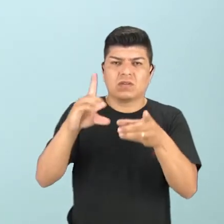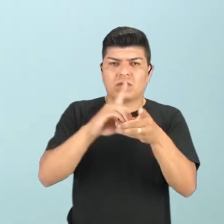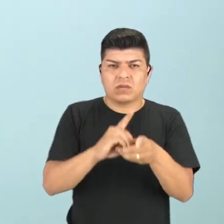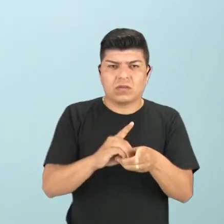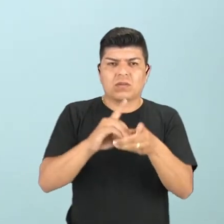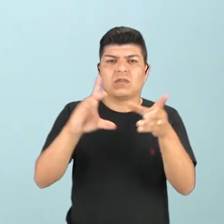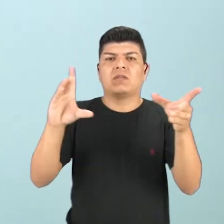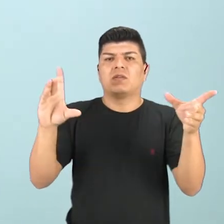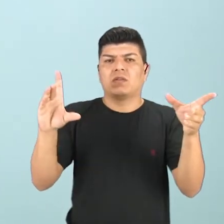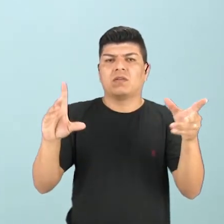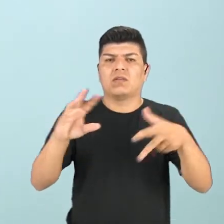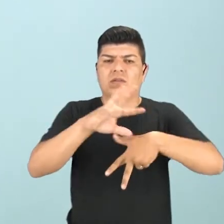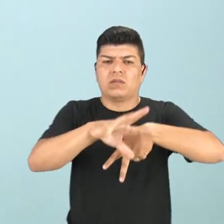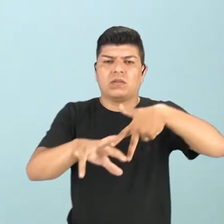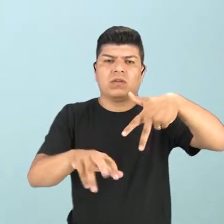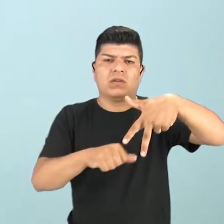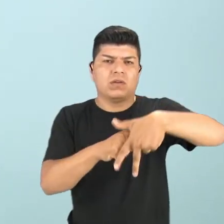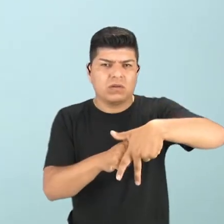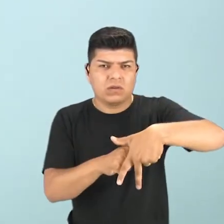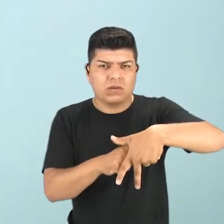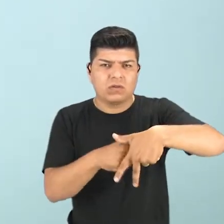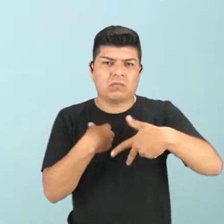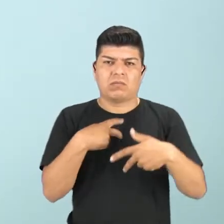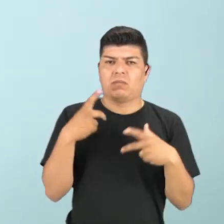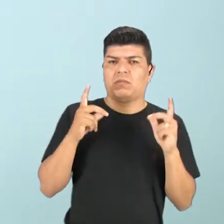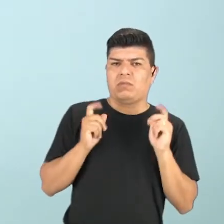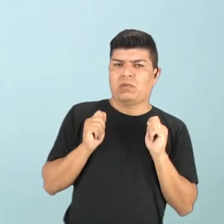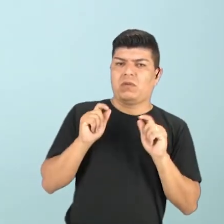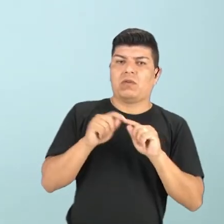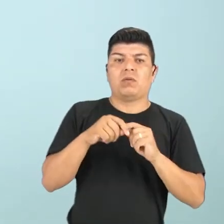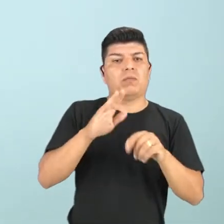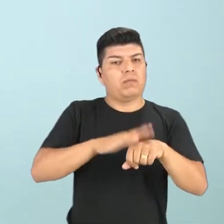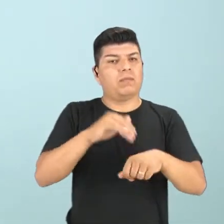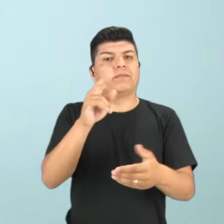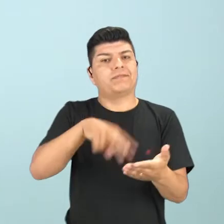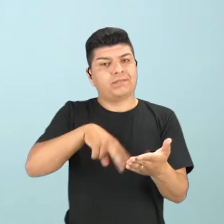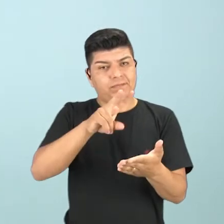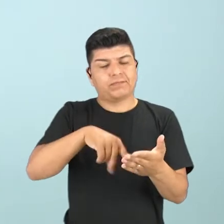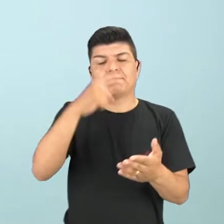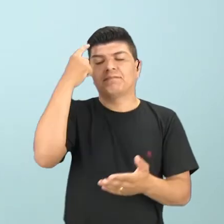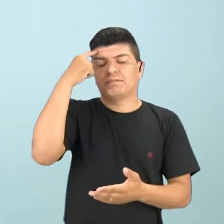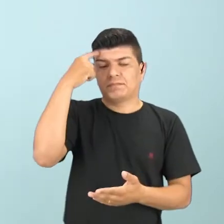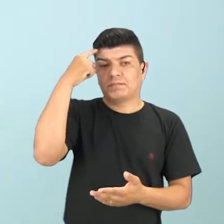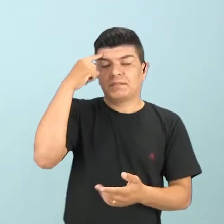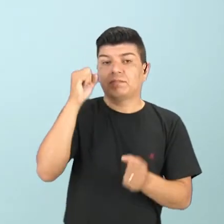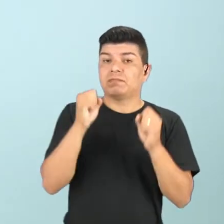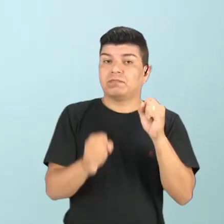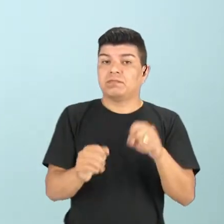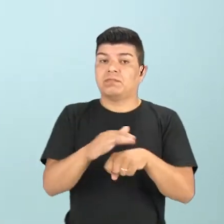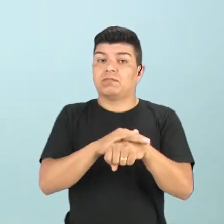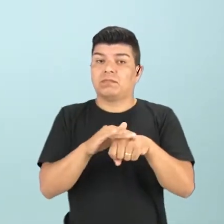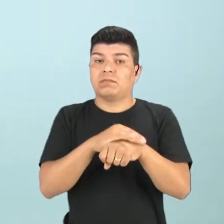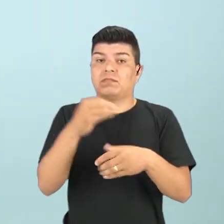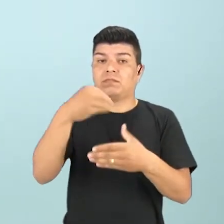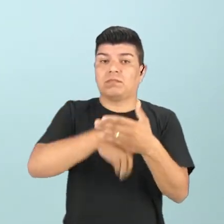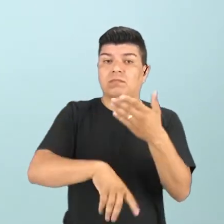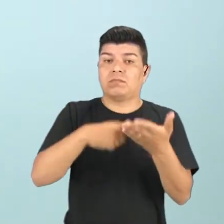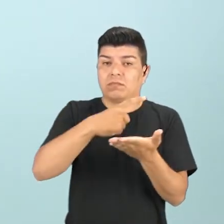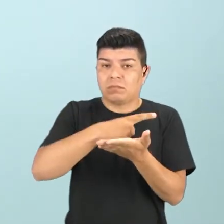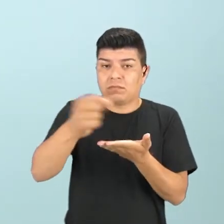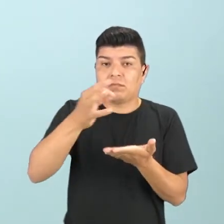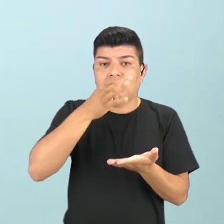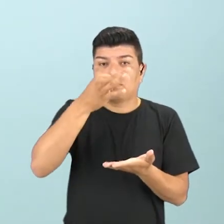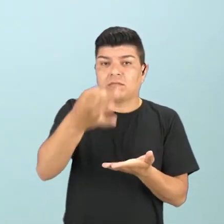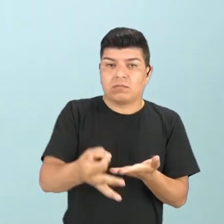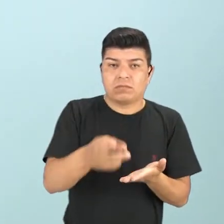que é corrupção? Você vai ficar no senso comum ou vai fazer mais leituras? Então tem que pensar nisso. Para poder discutir dentro de um artigo de opinião, ou